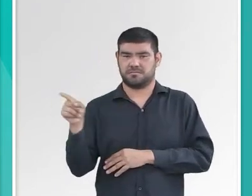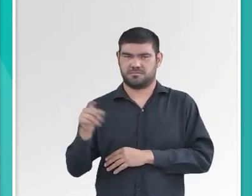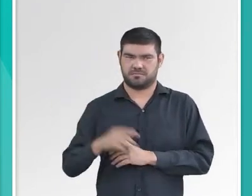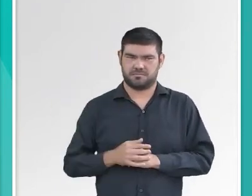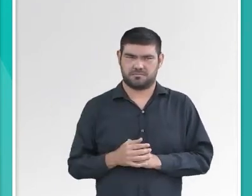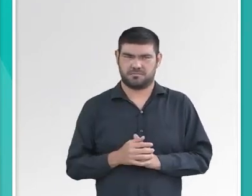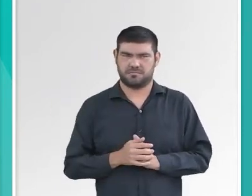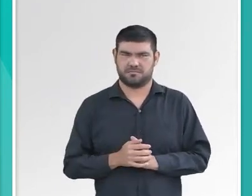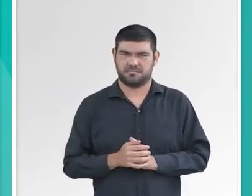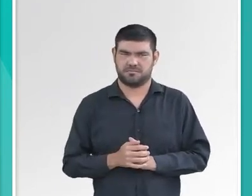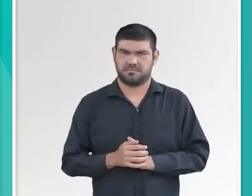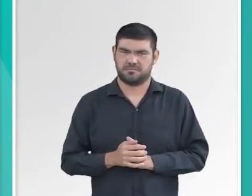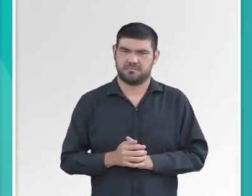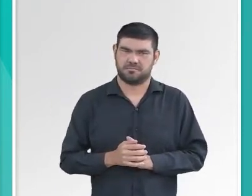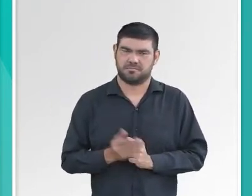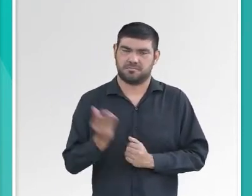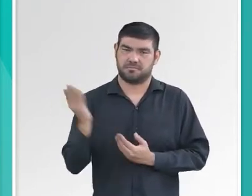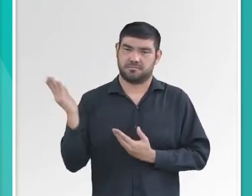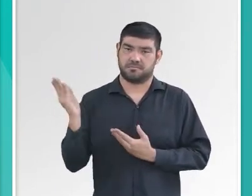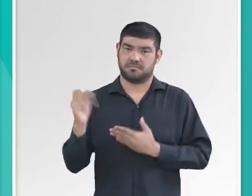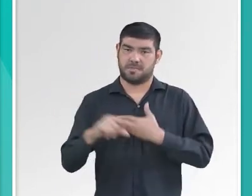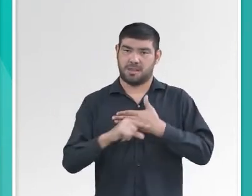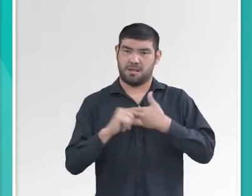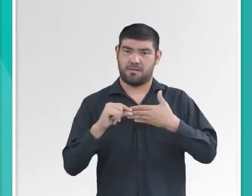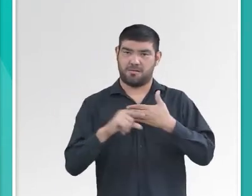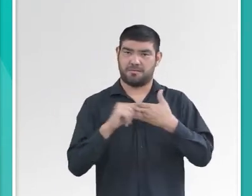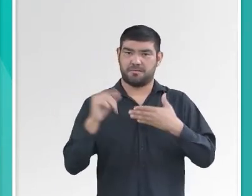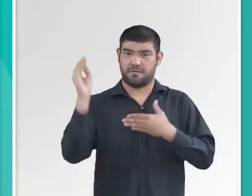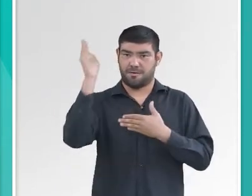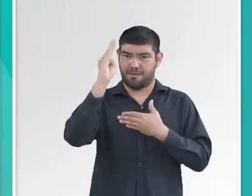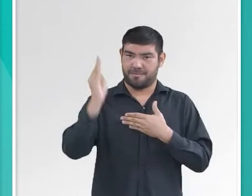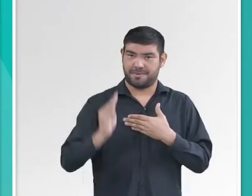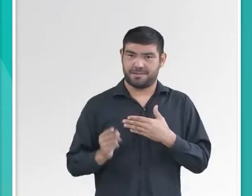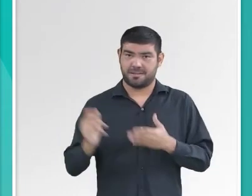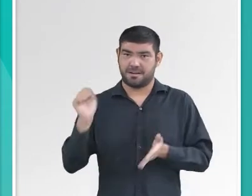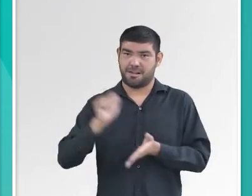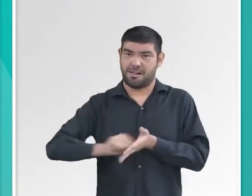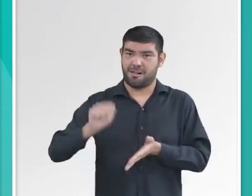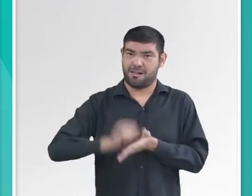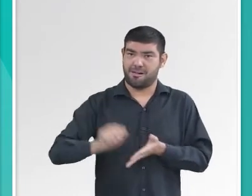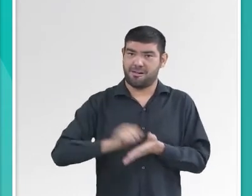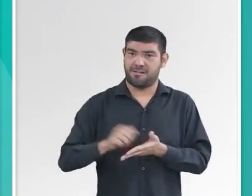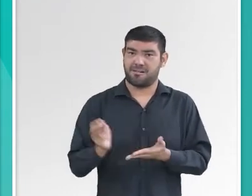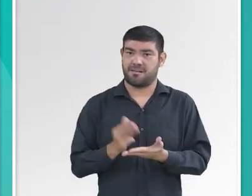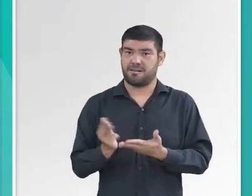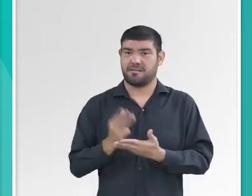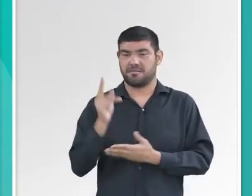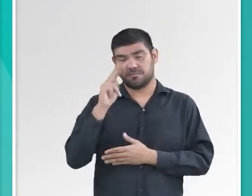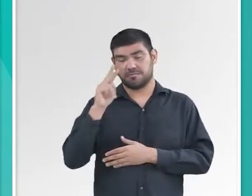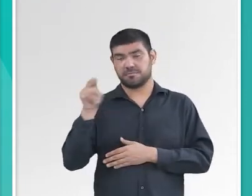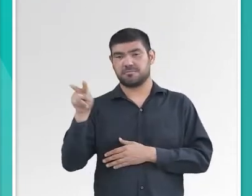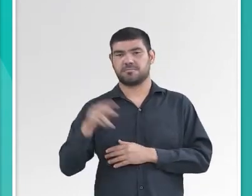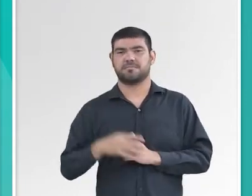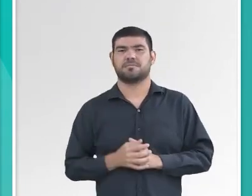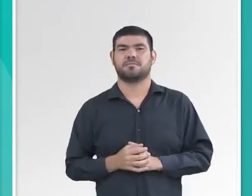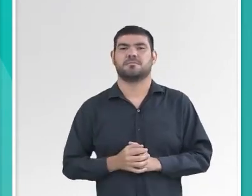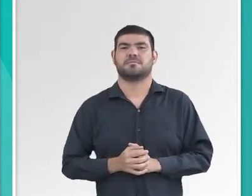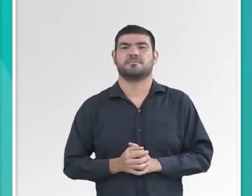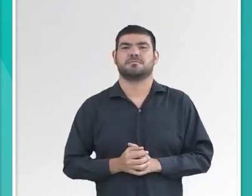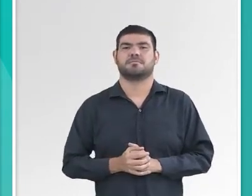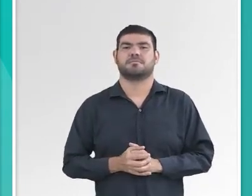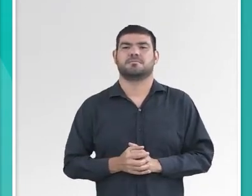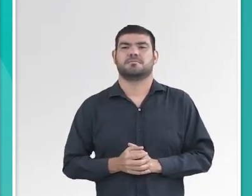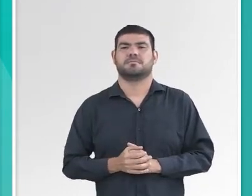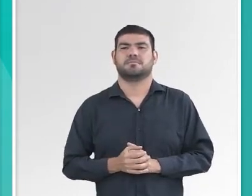tríade desse autor brasileiro, Machado de Assis, que escreveu livros como Dom Casmurro, Quincas Borba